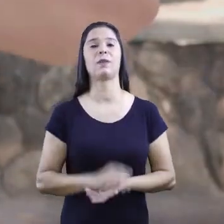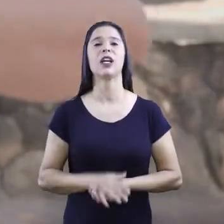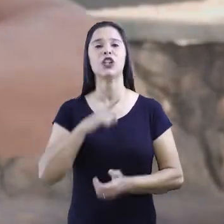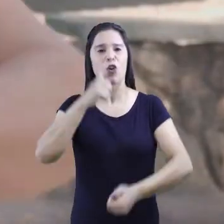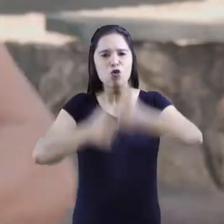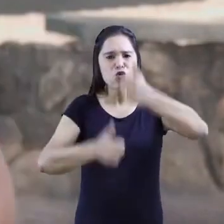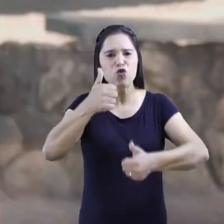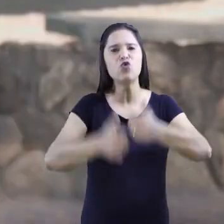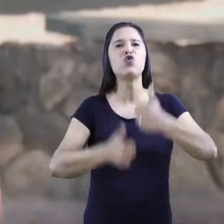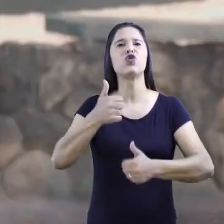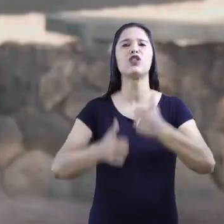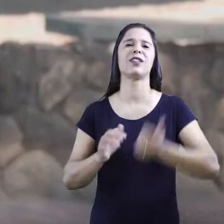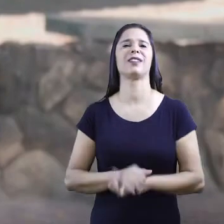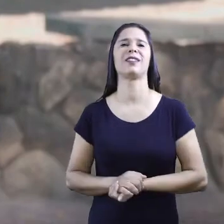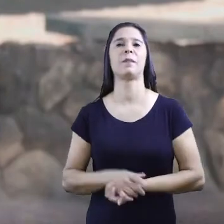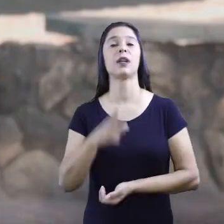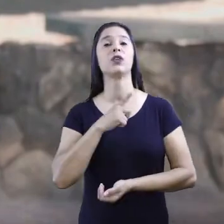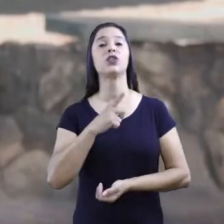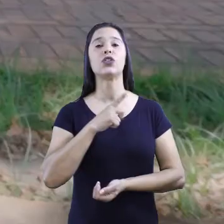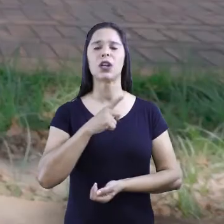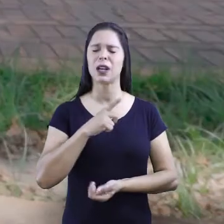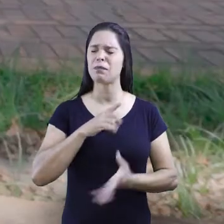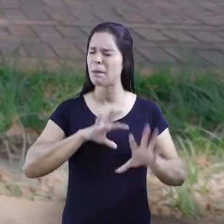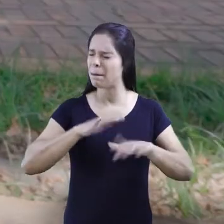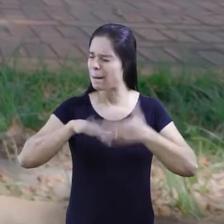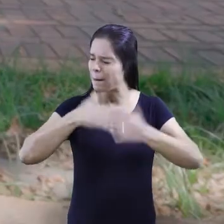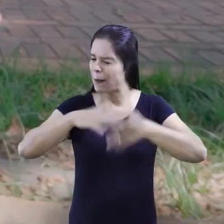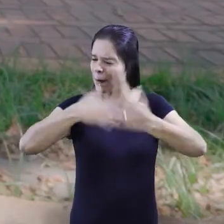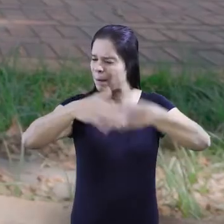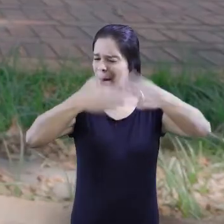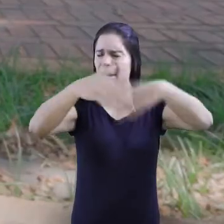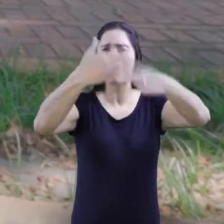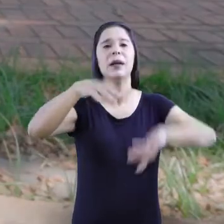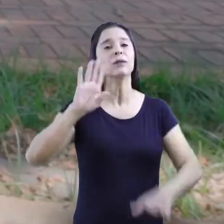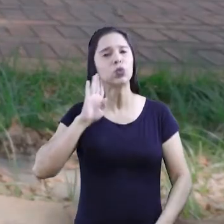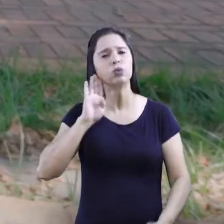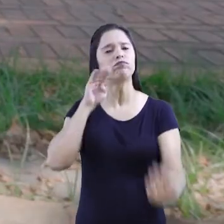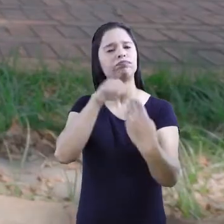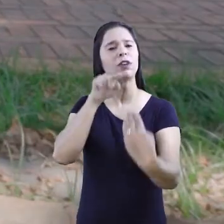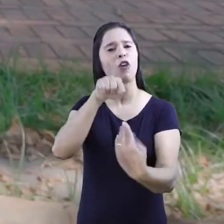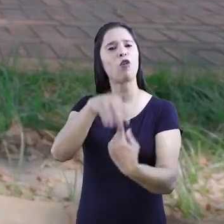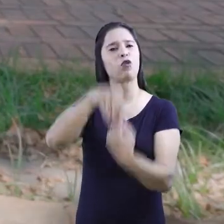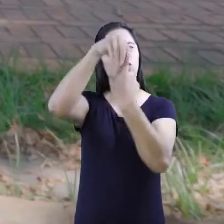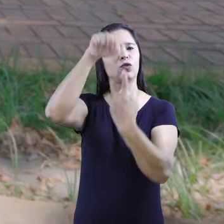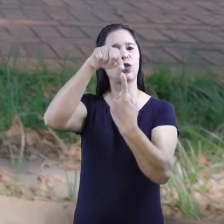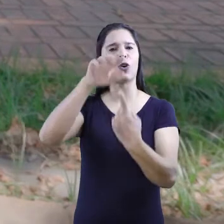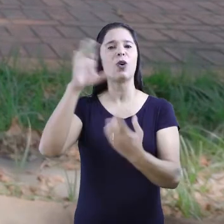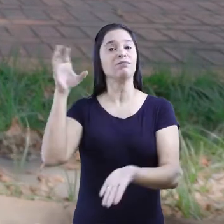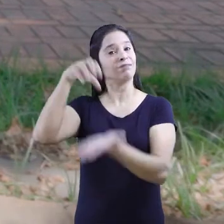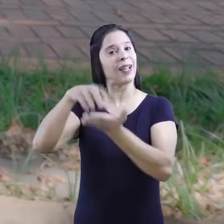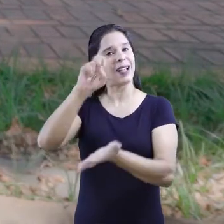né? Havia um footing aqui na cidade, havia todo um desenvolvimento centrado